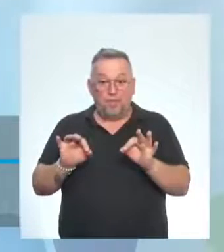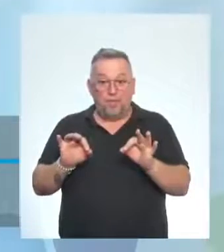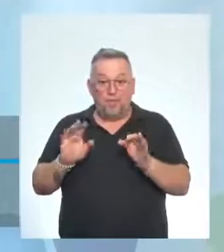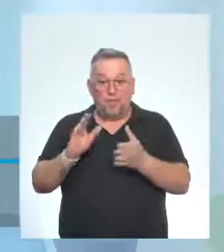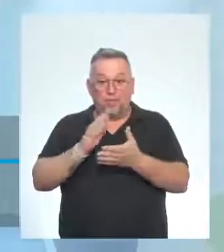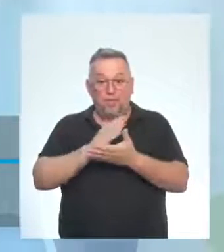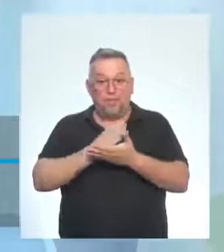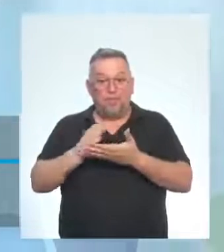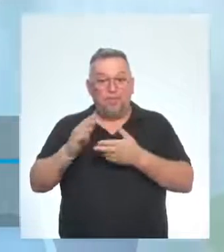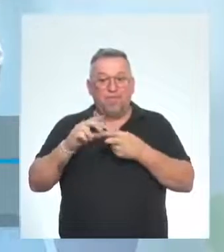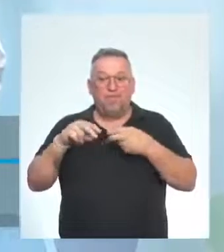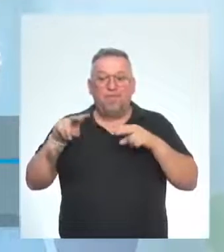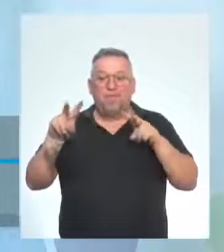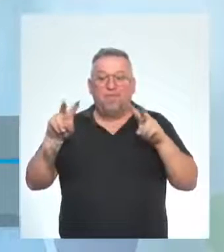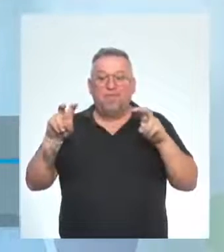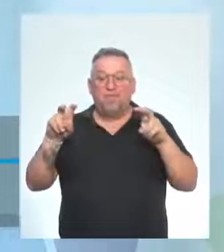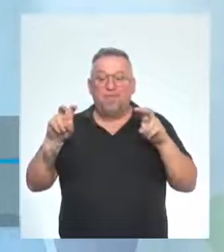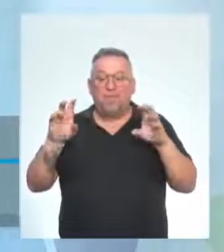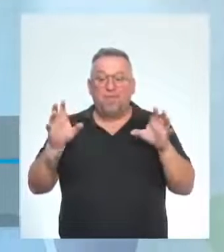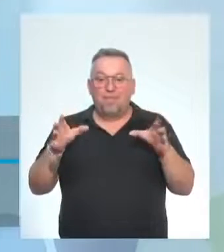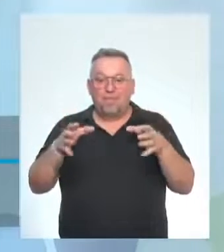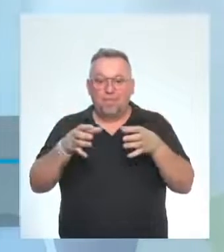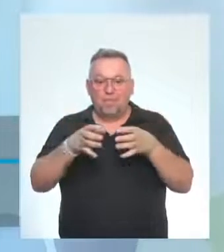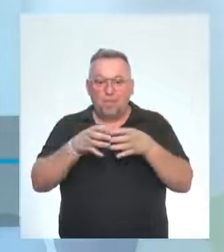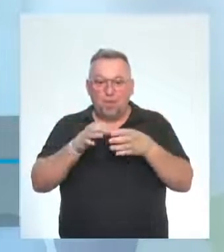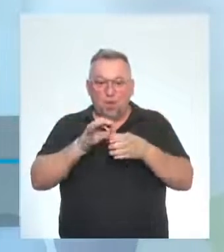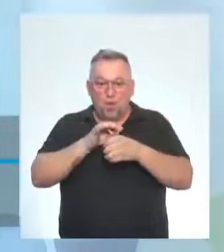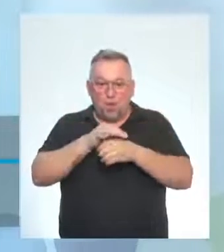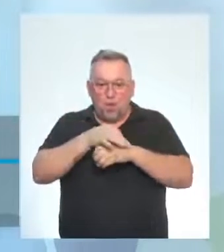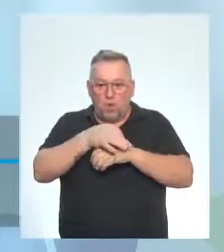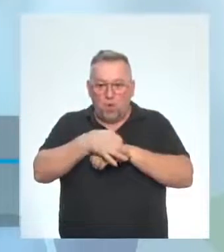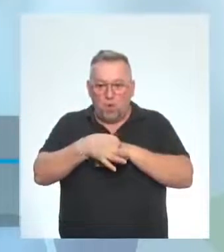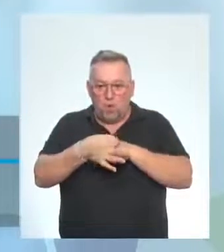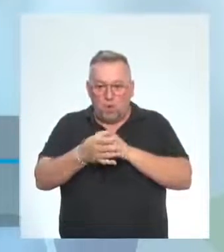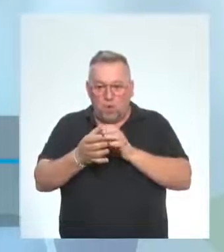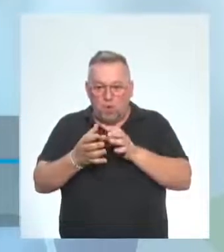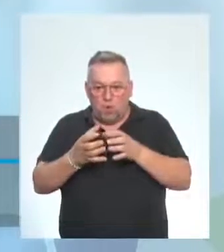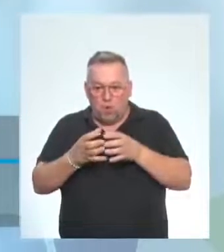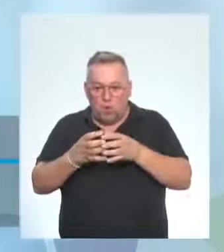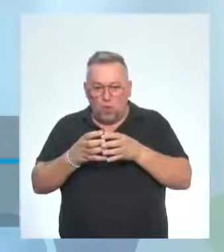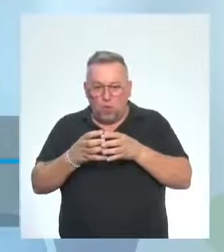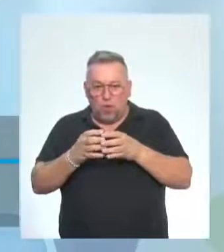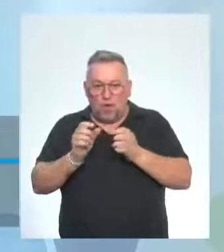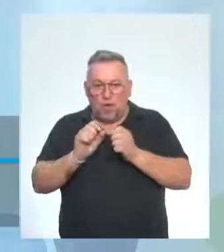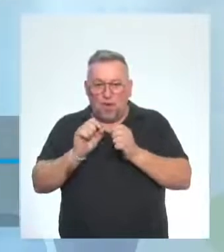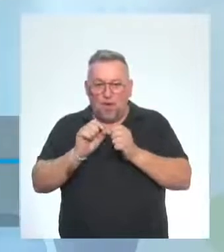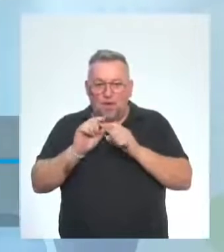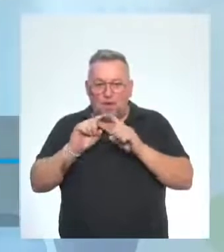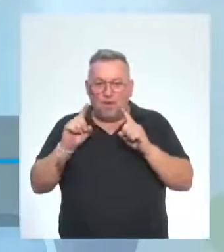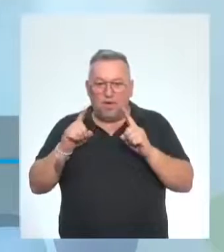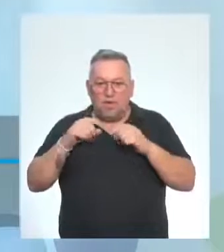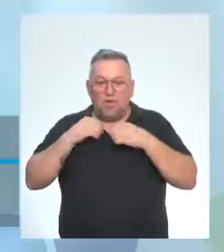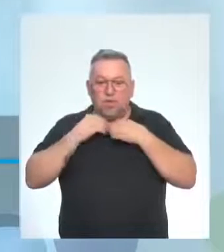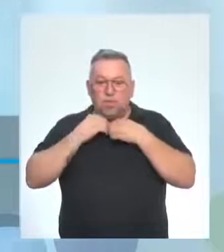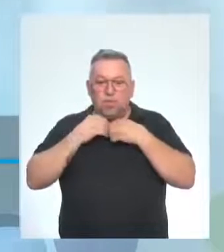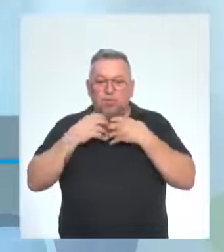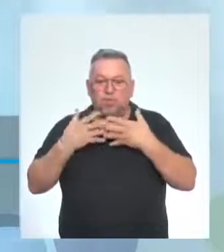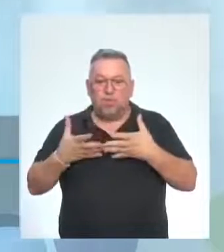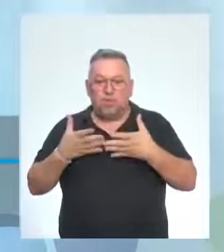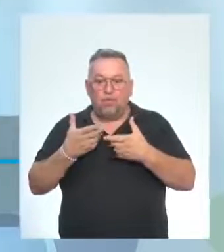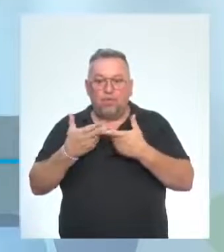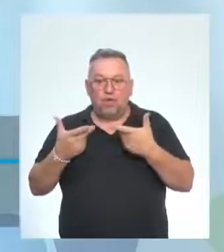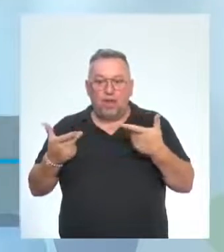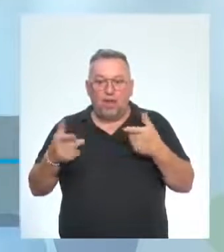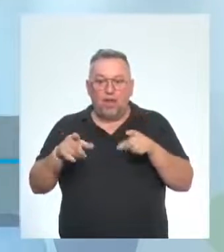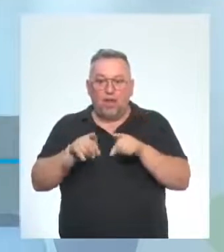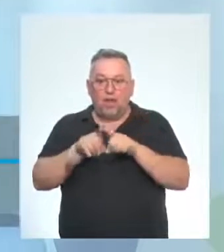no assunto, é um conjunto de células ali que vai formar um tecidinho que vai excretar alguma coisa. E essas